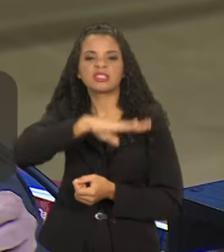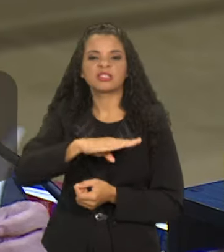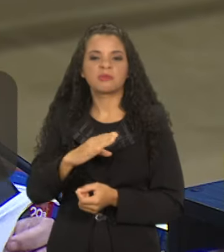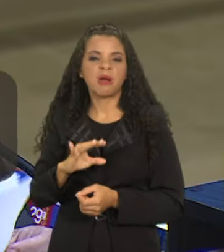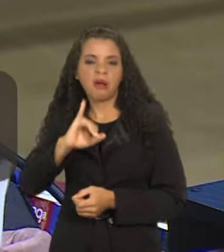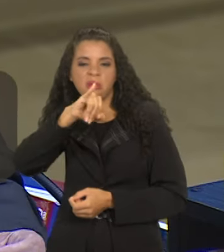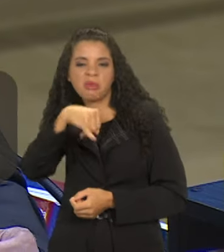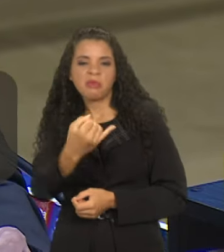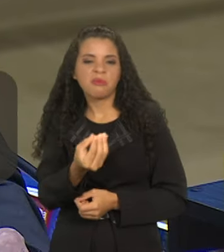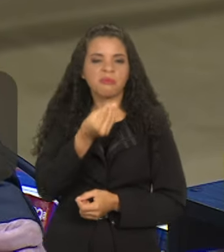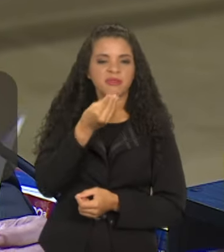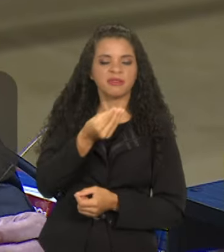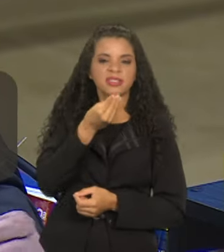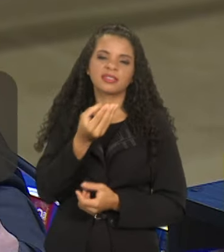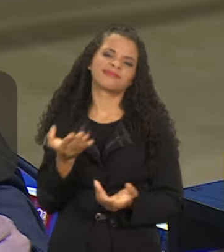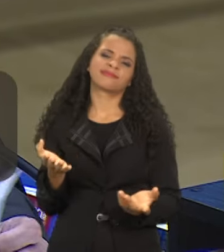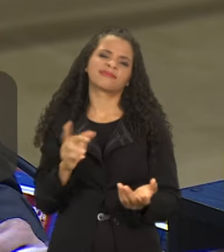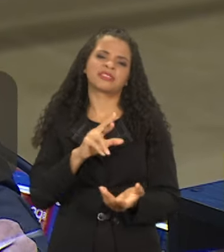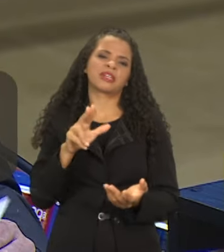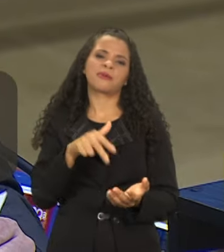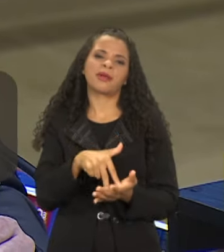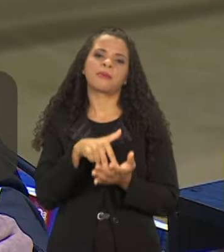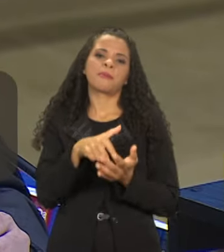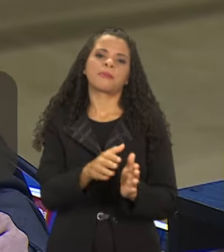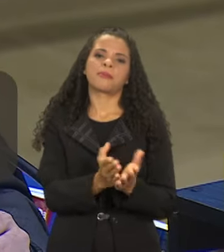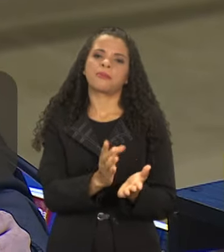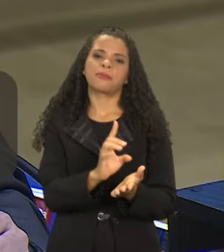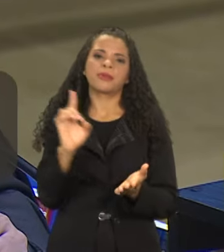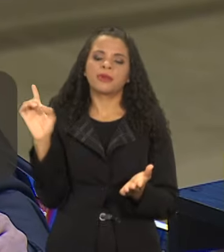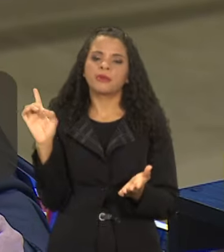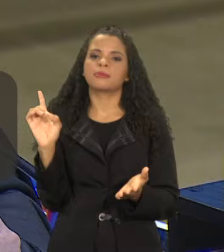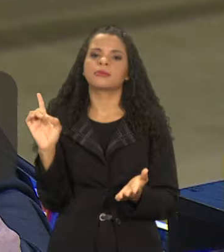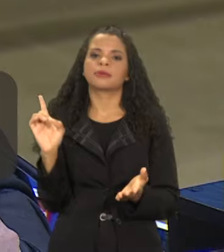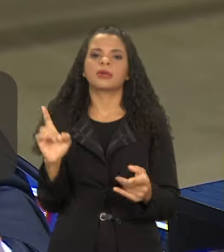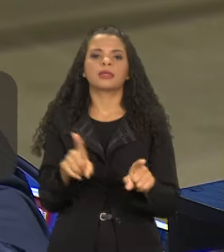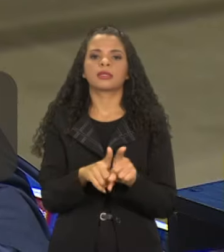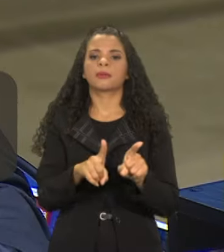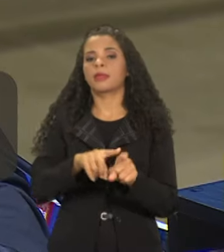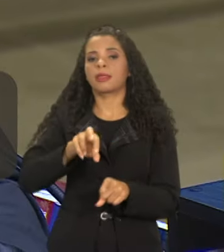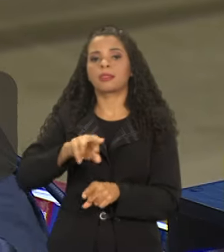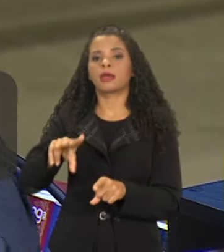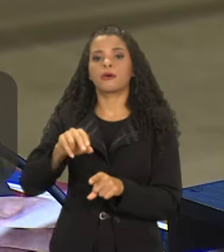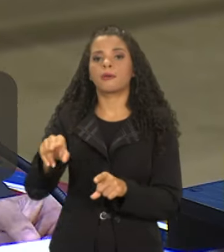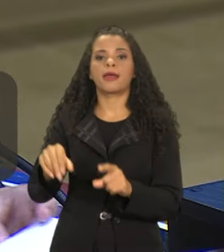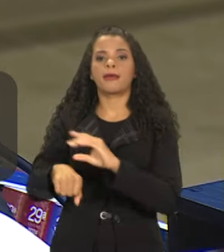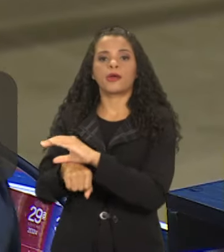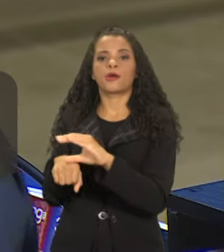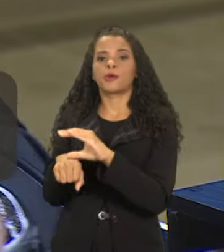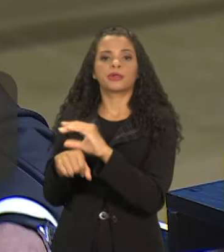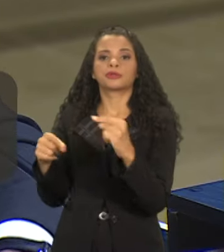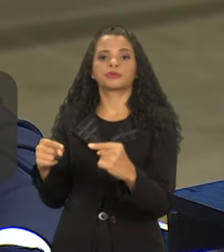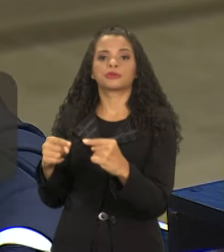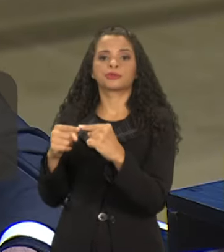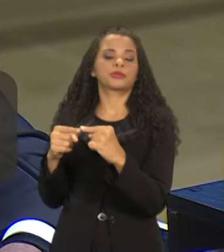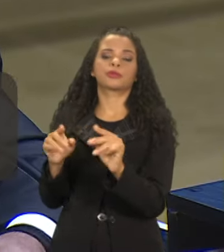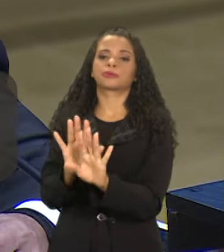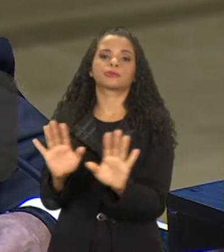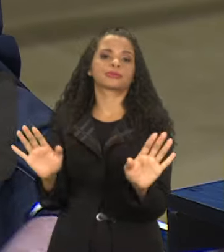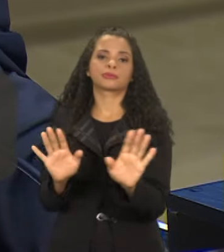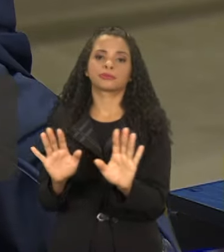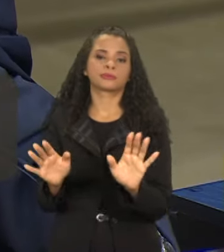obviamente, também não se sustenta do ponto de vista do constitucionalismo. Essas são as razões pelas quais